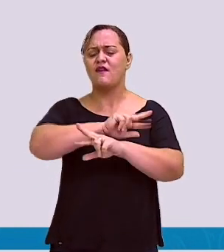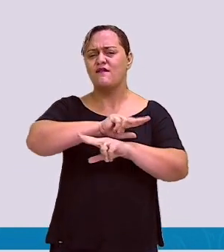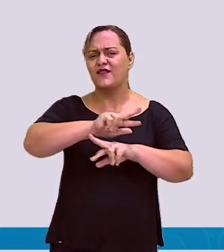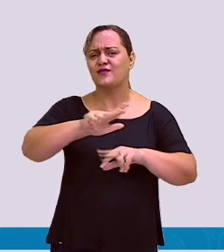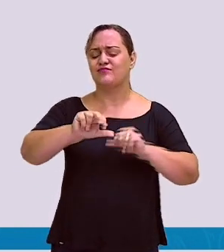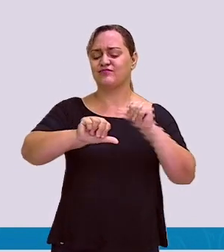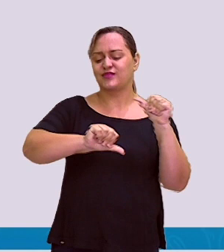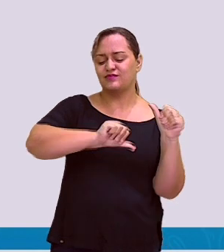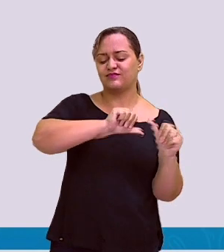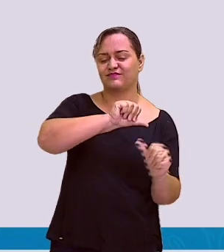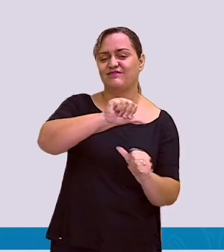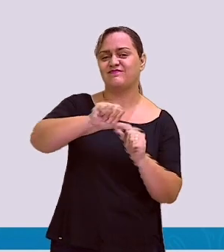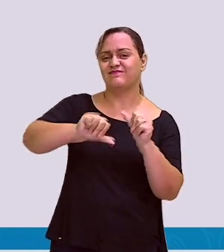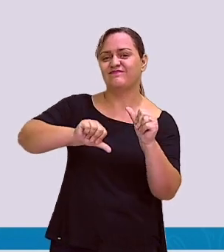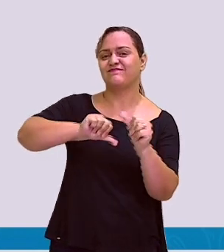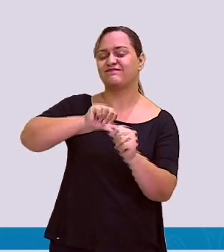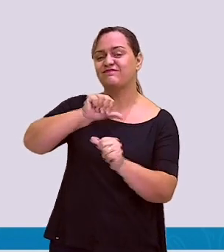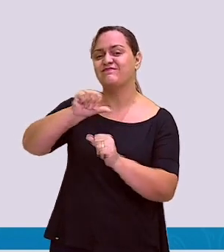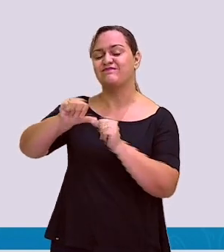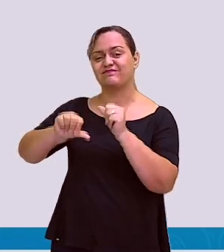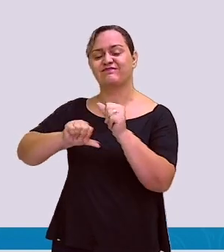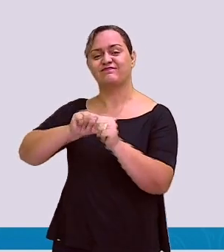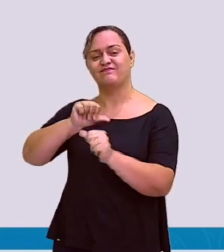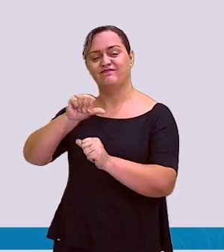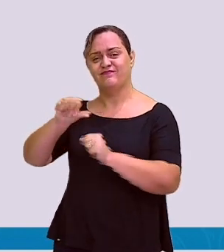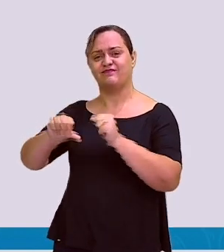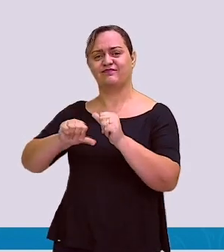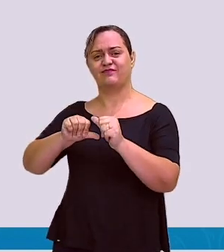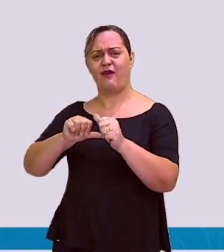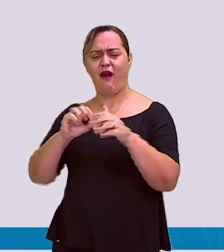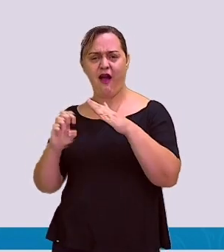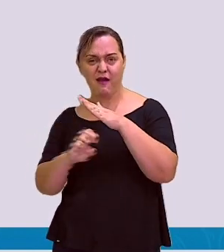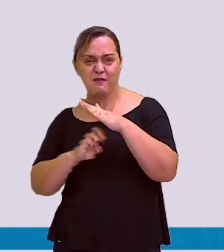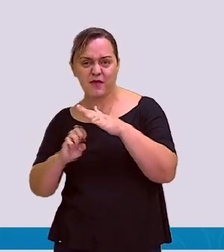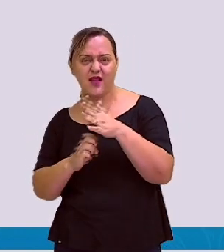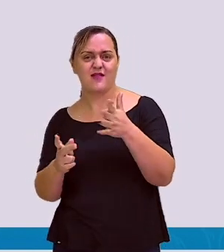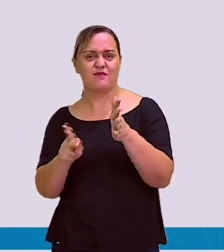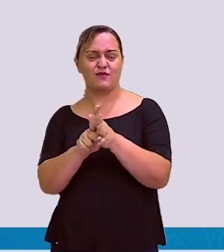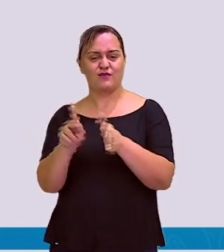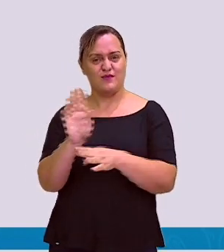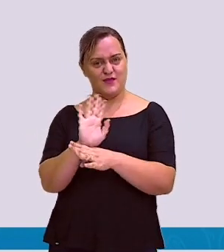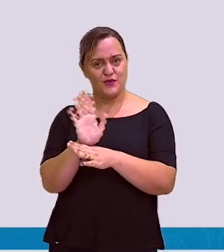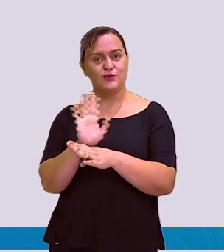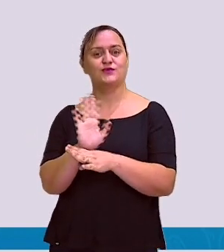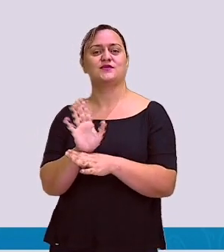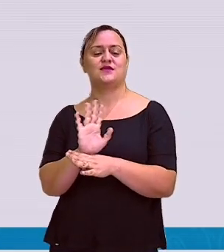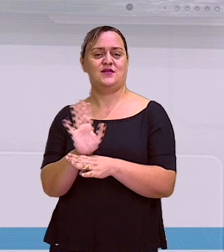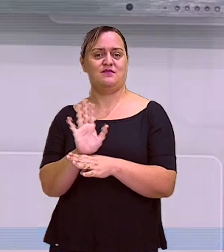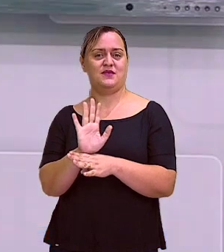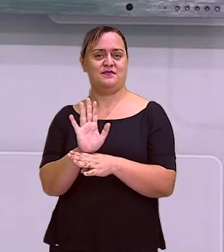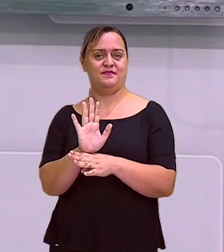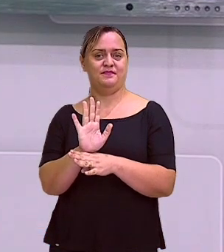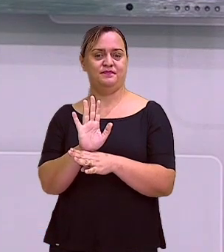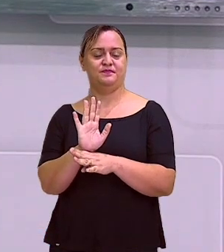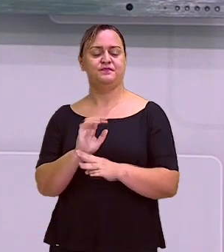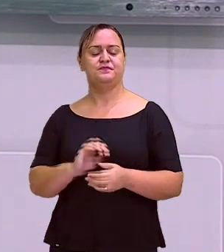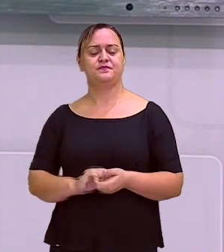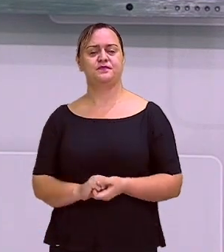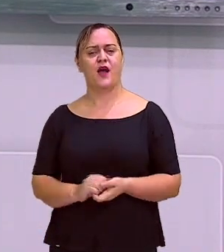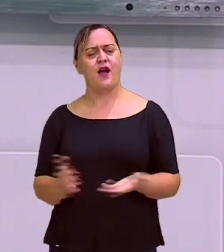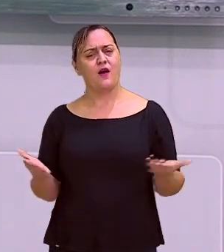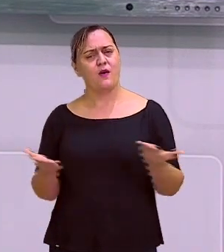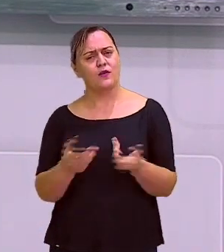revolucionaram a história, a indústria cinematográfica. Conheça algumas delas. Vamos conhecer agora a